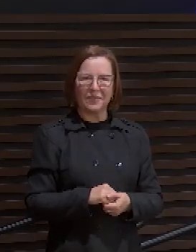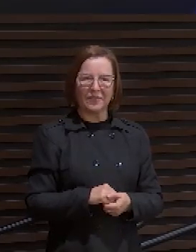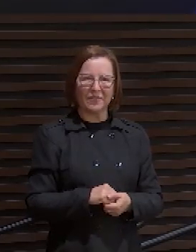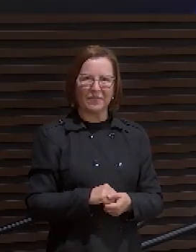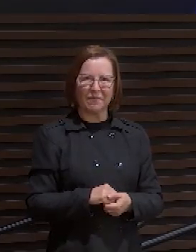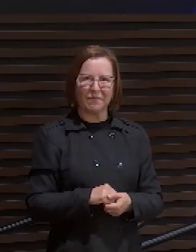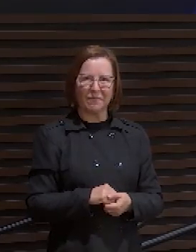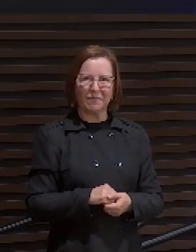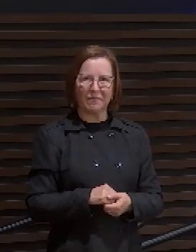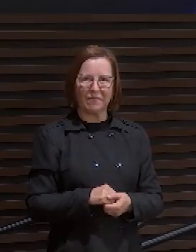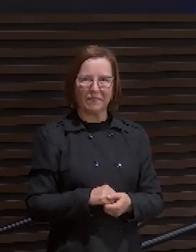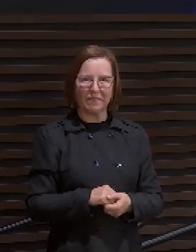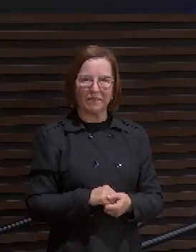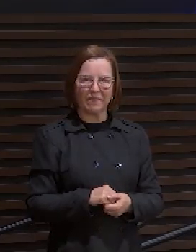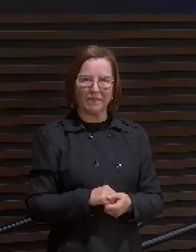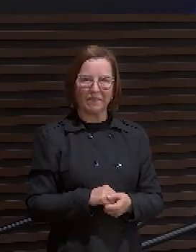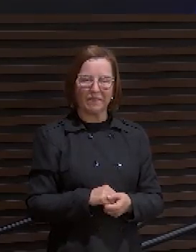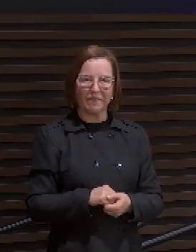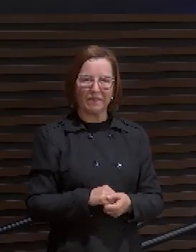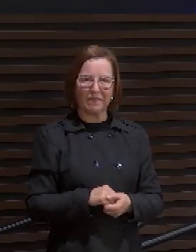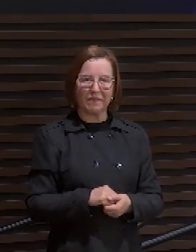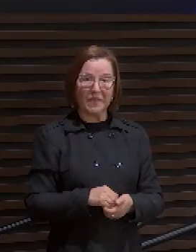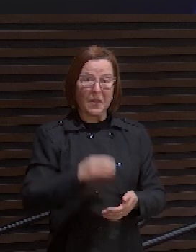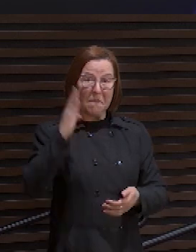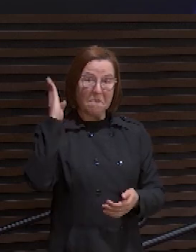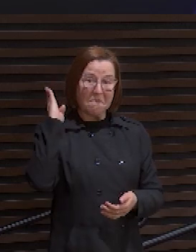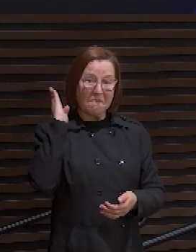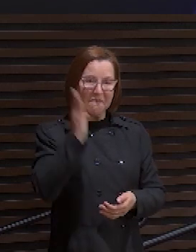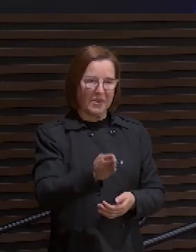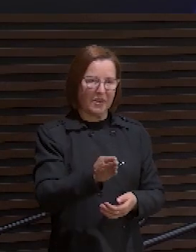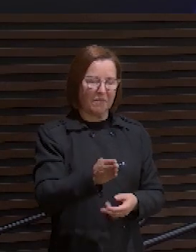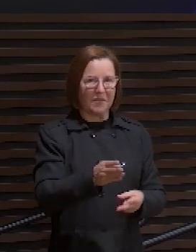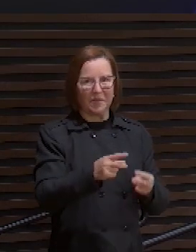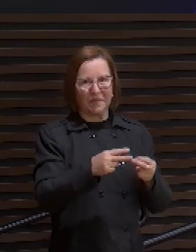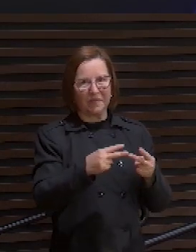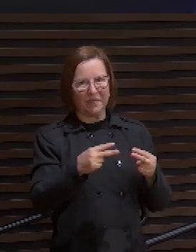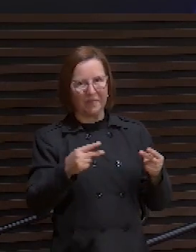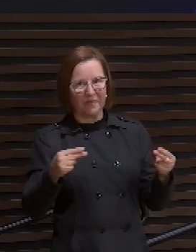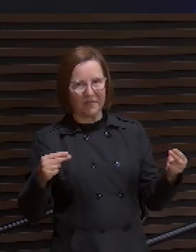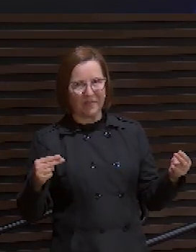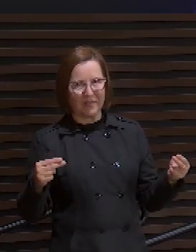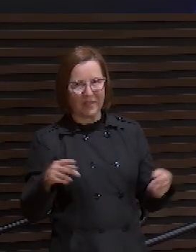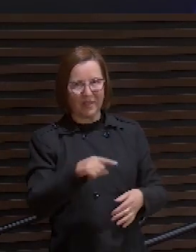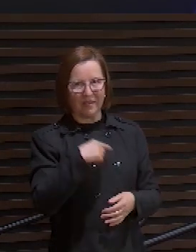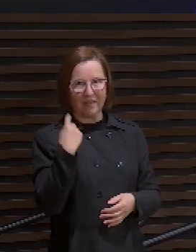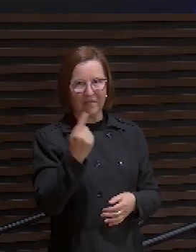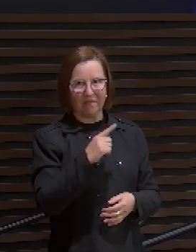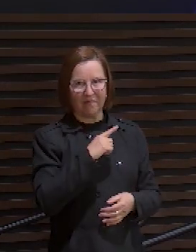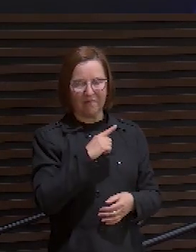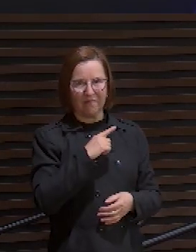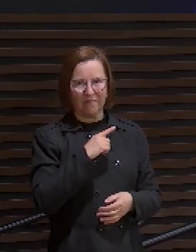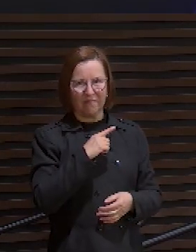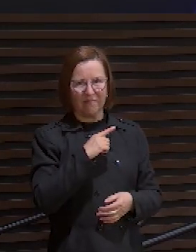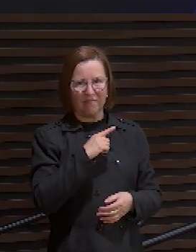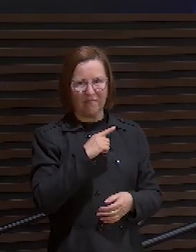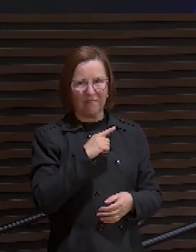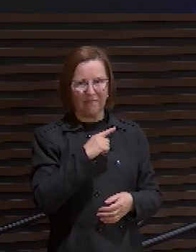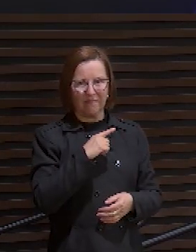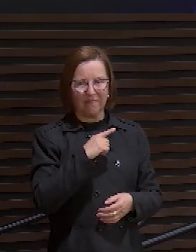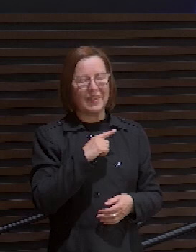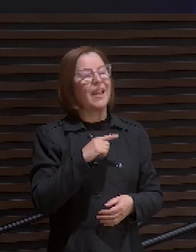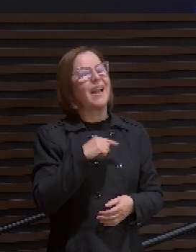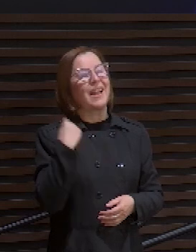Ora, o essencial das coisas que temos